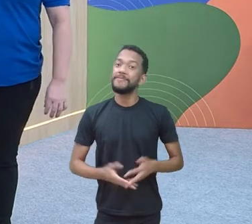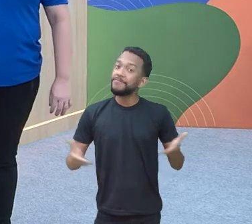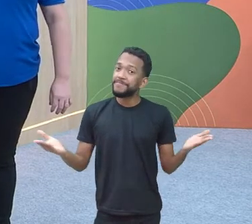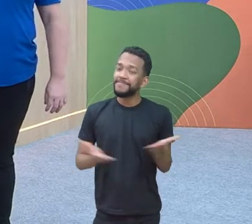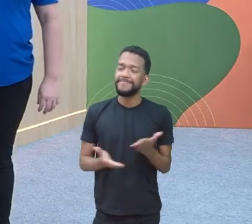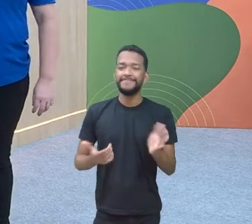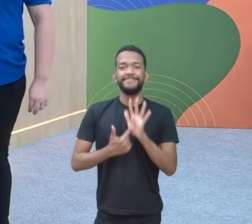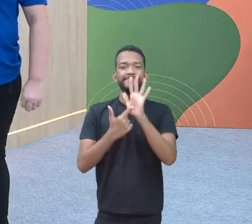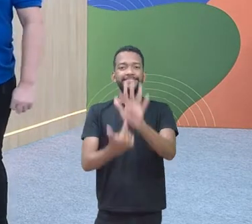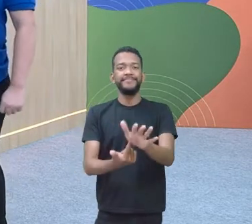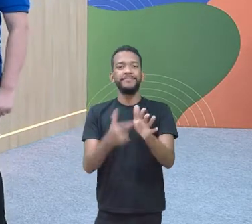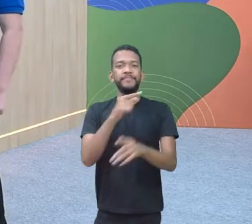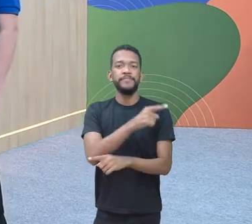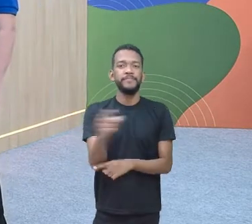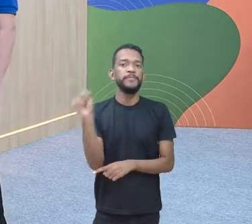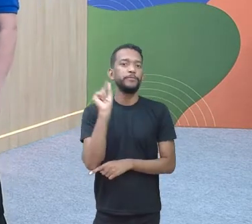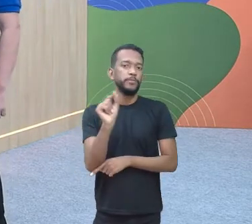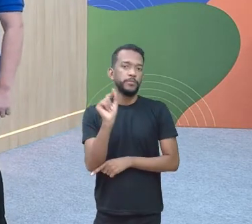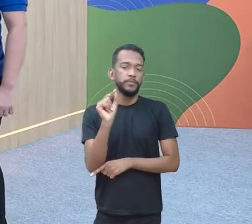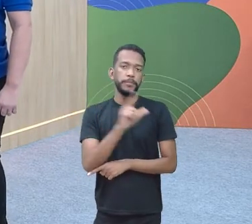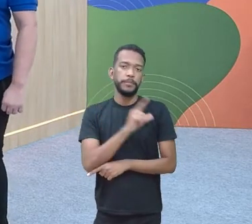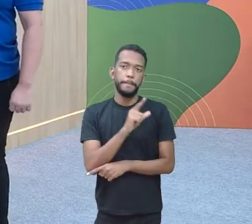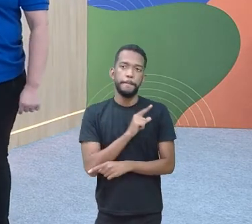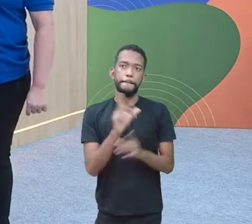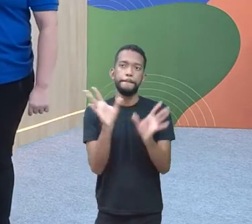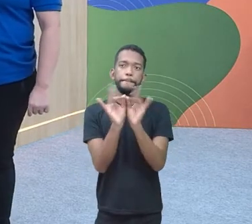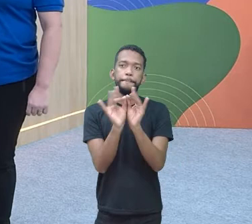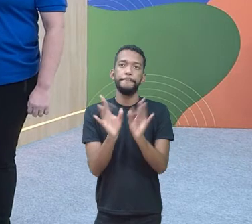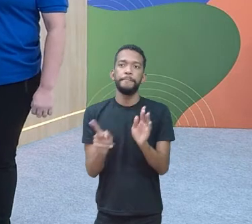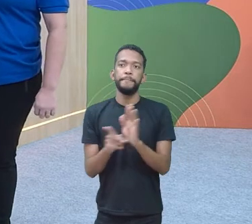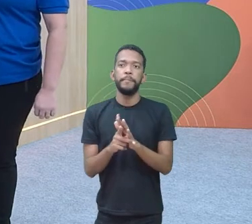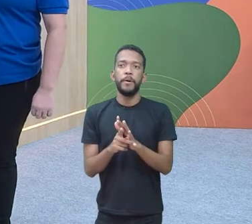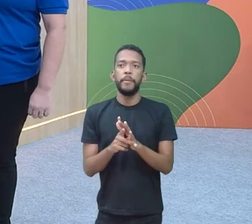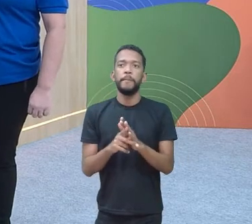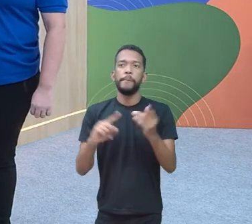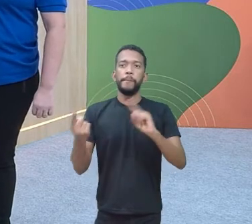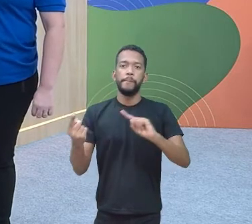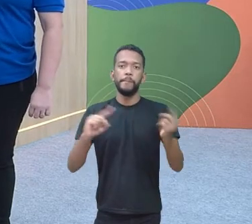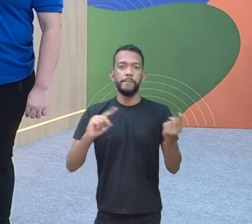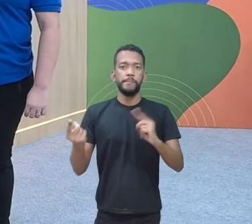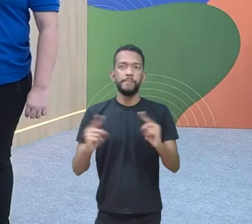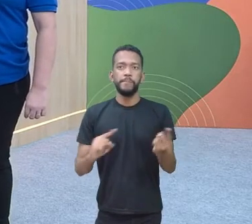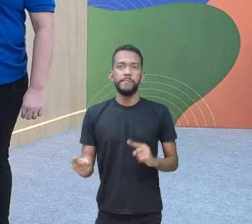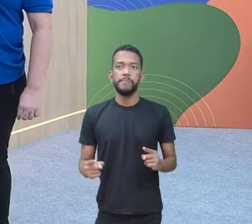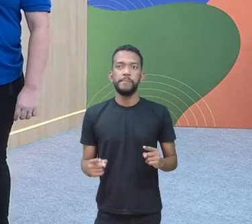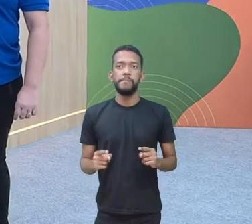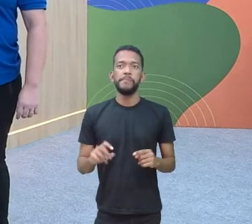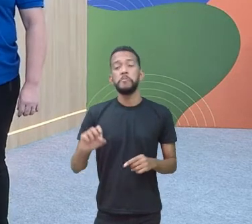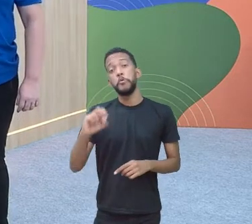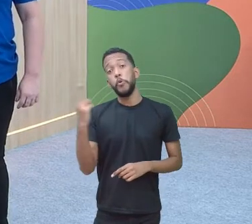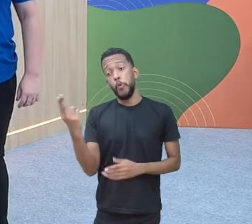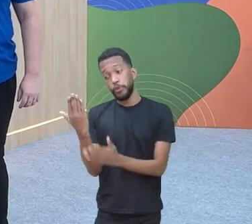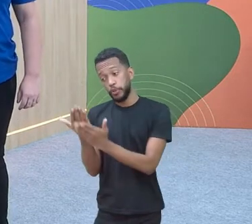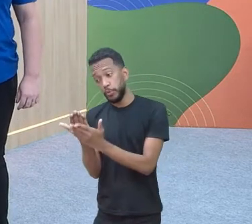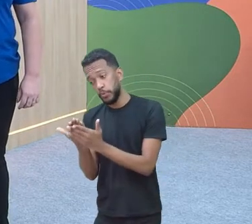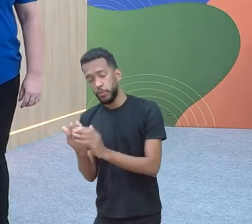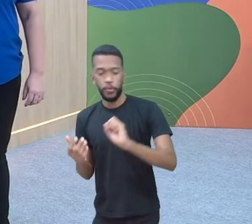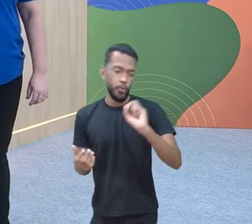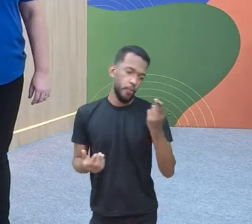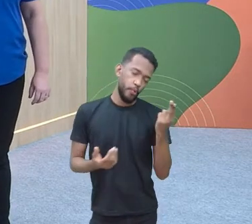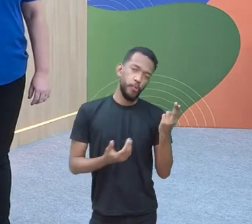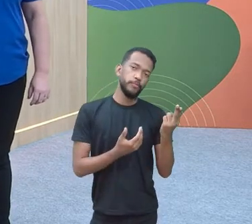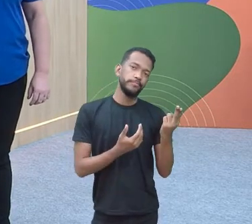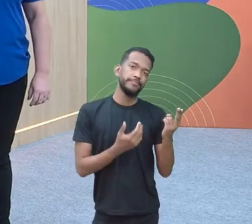Agora eu vou apresentar para vocês as conjunções alternativas. Ou estudo para a prova ou tiro nota